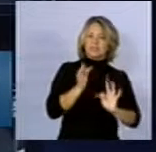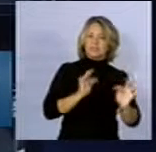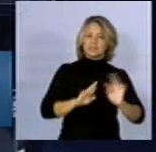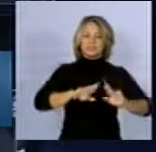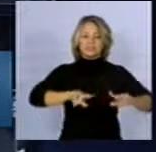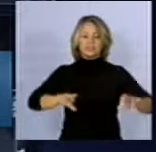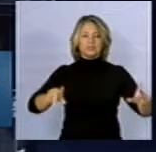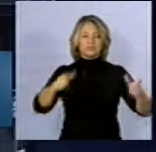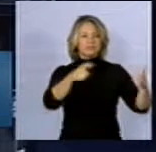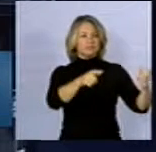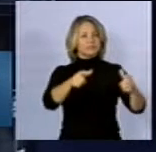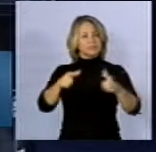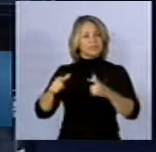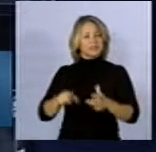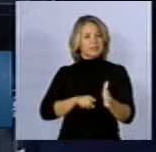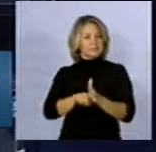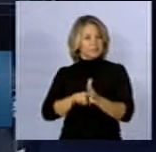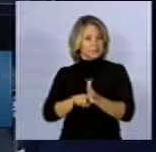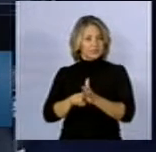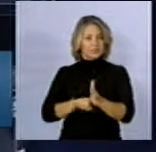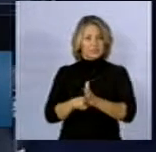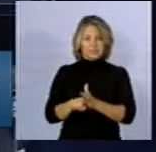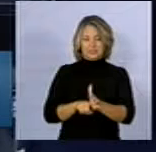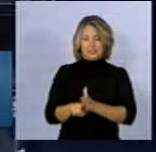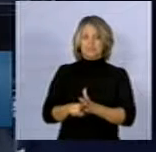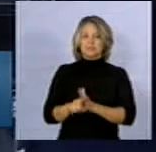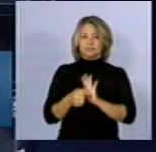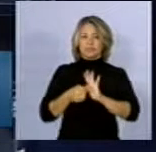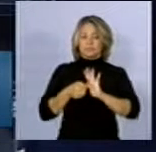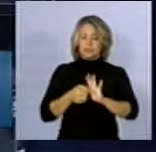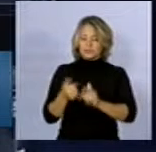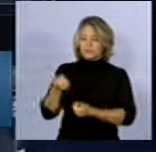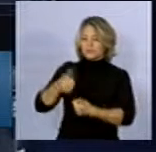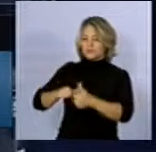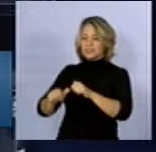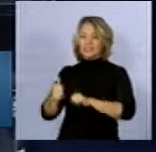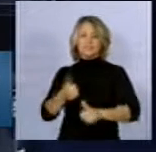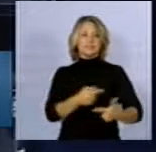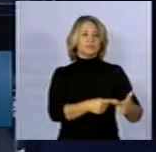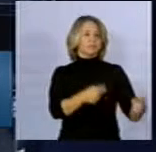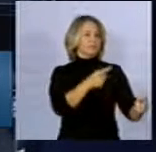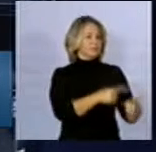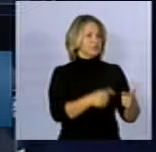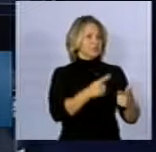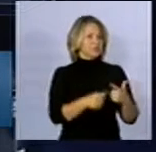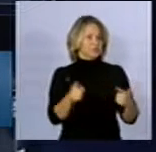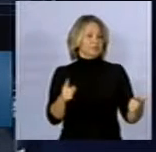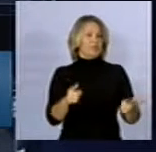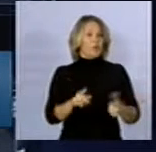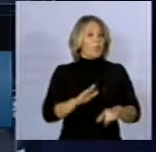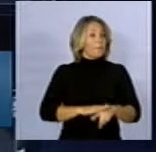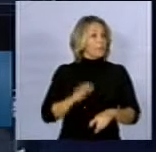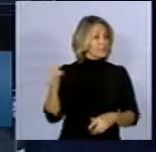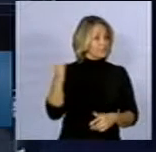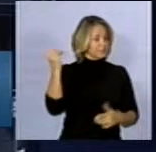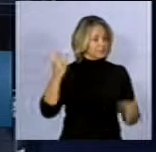várias áreas de pesquisa que levam à avaliação do risco. Então, o que é importante é